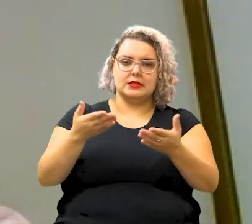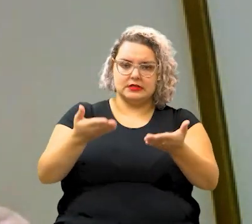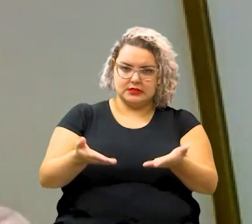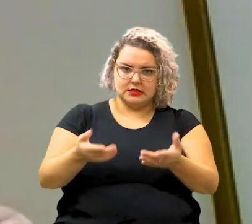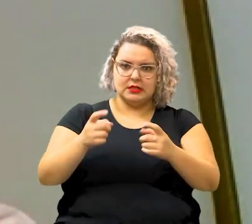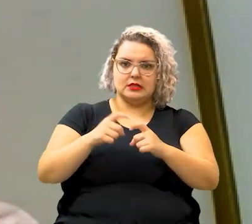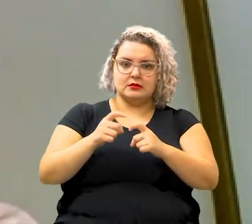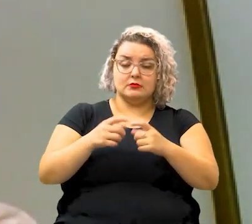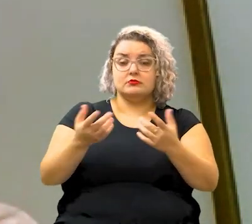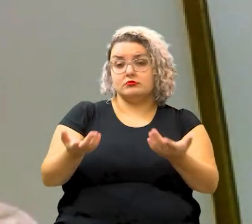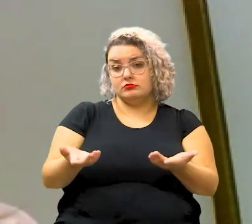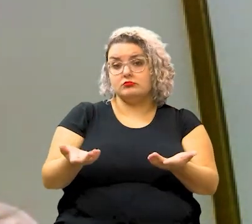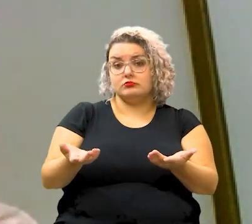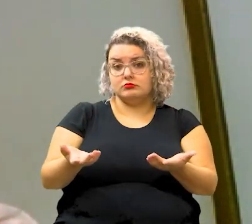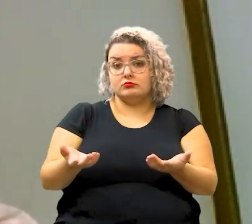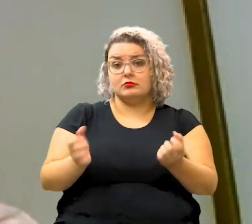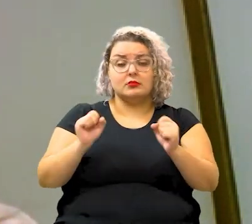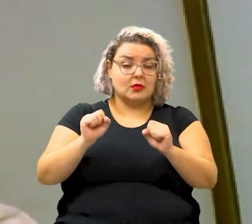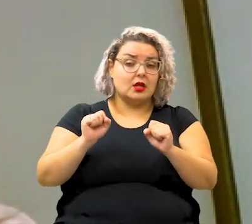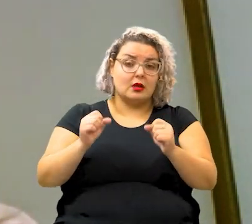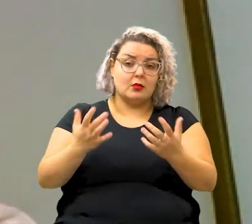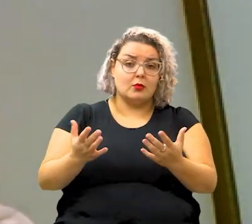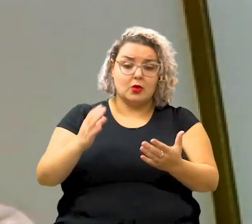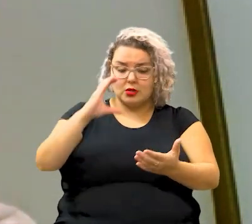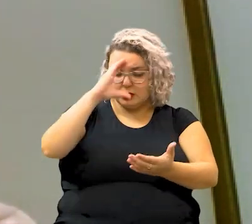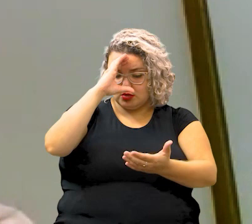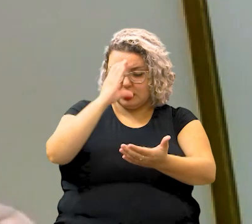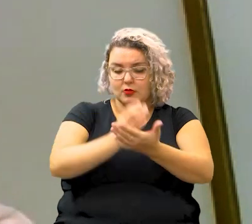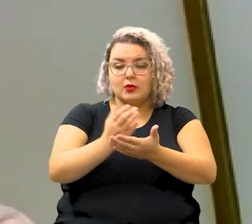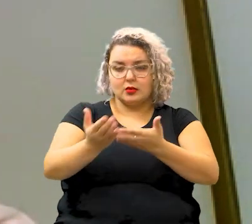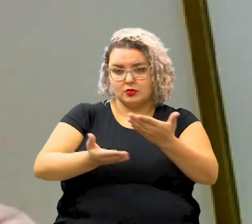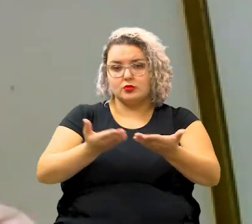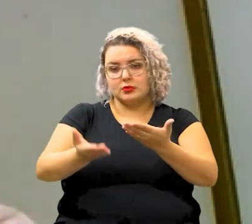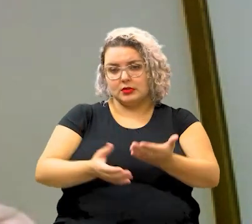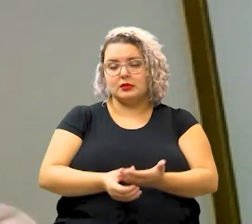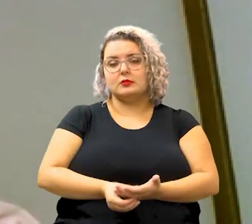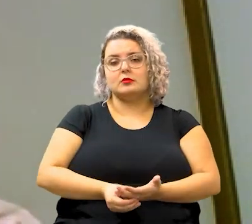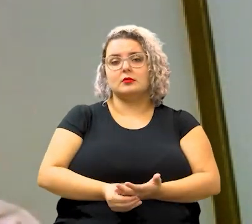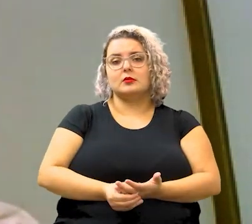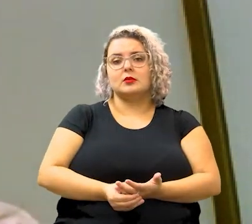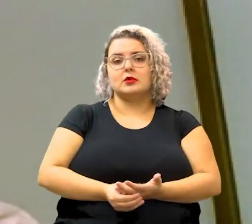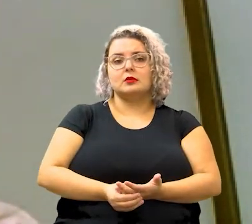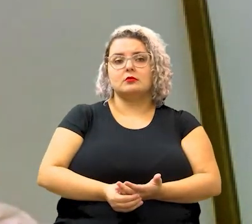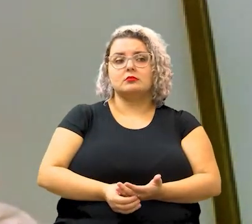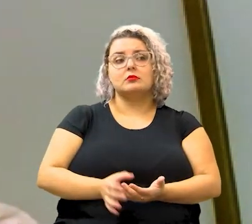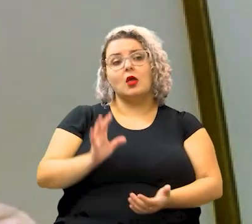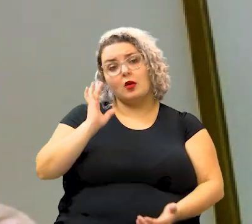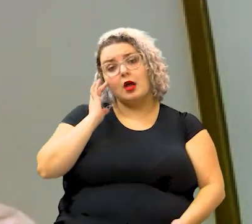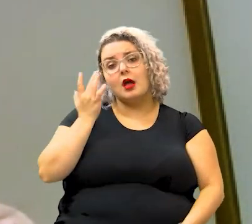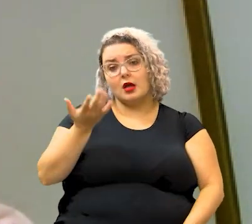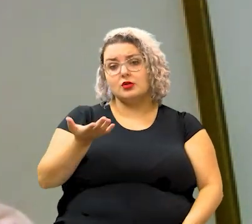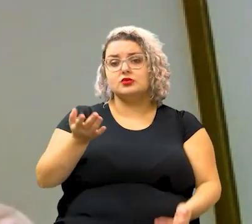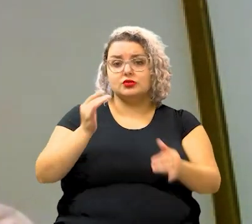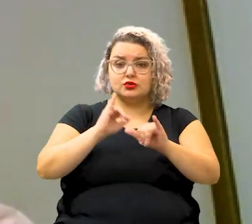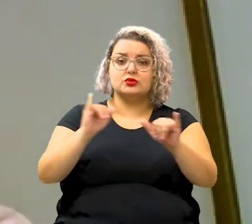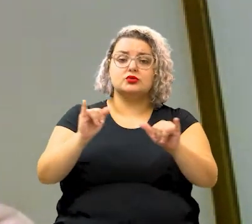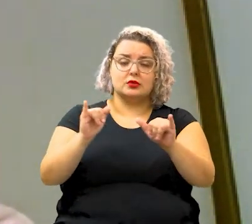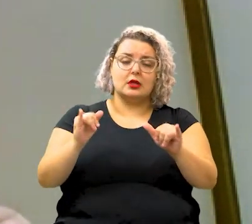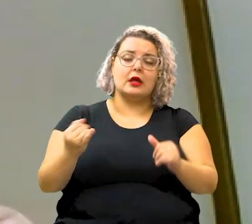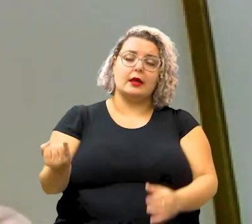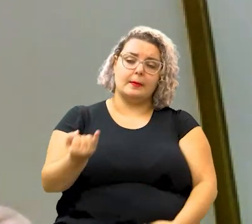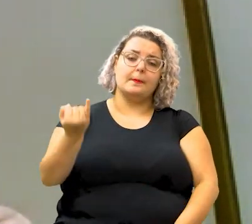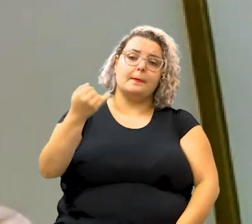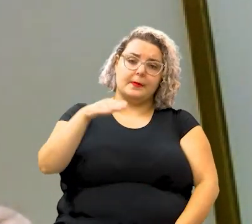médico, né? Para que ele possa confiar no tratamento. Então, eu acho que essa é a